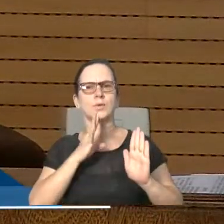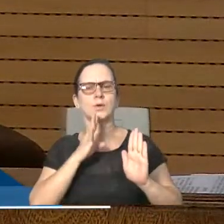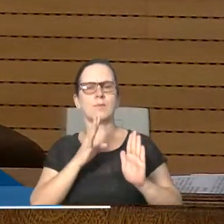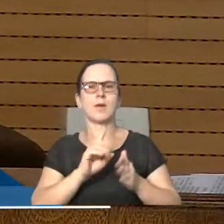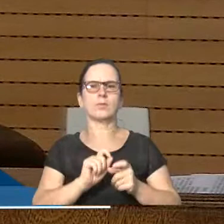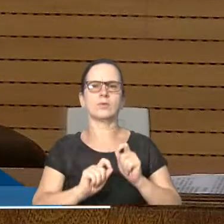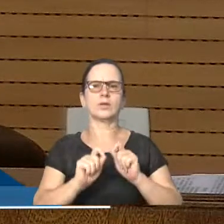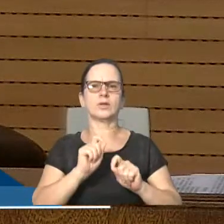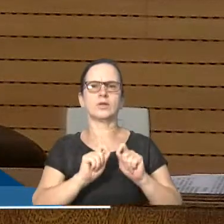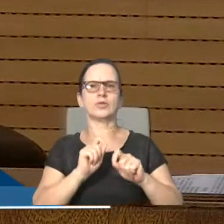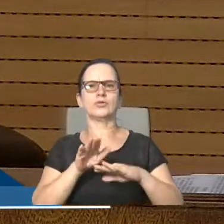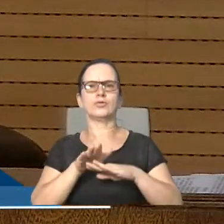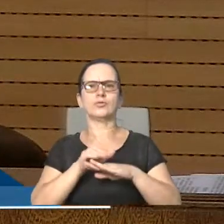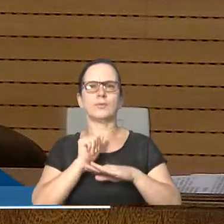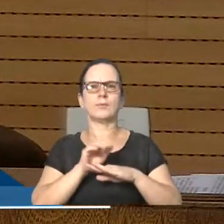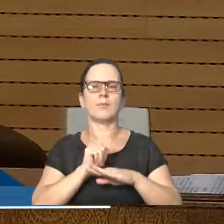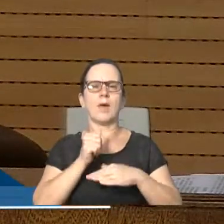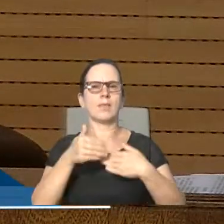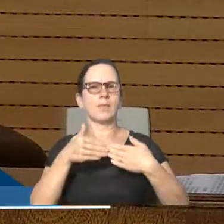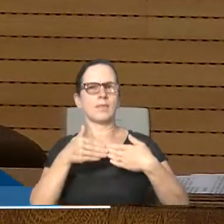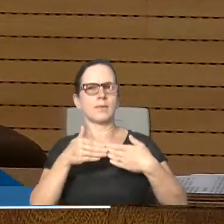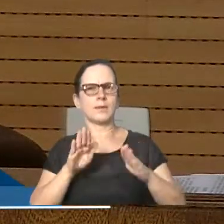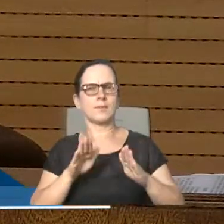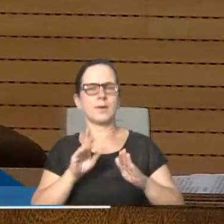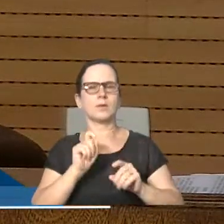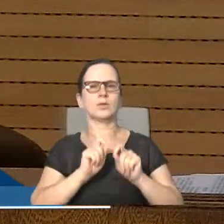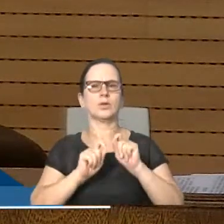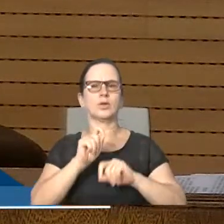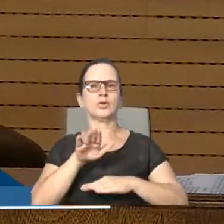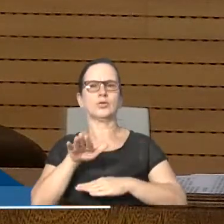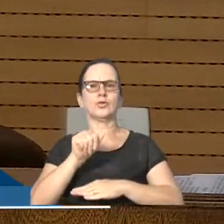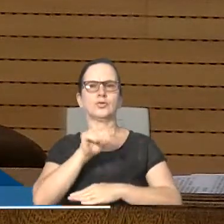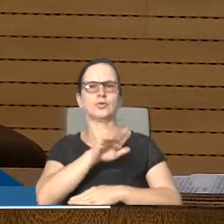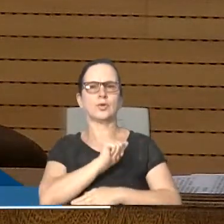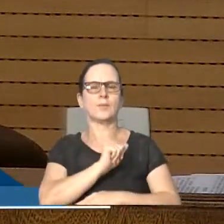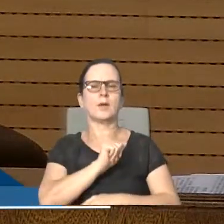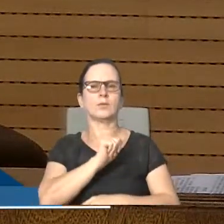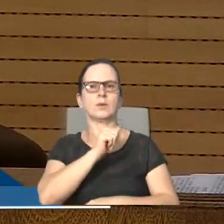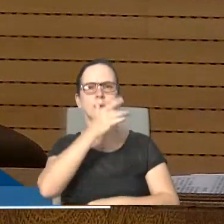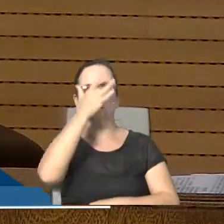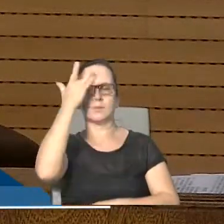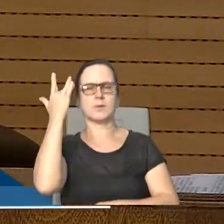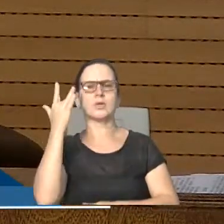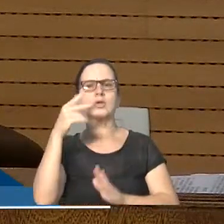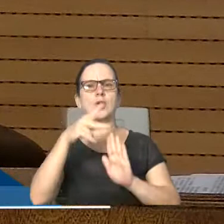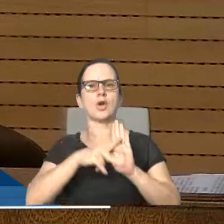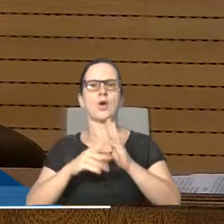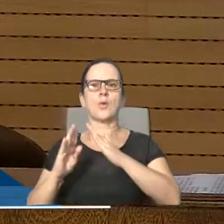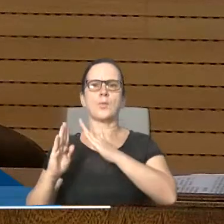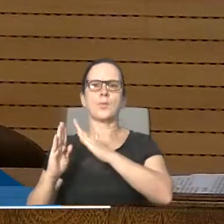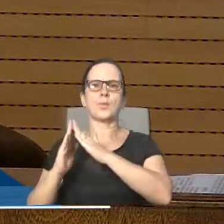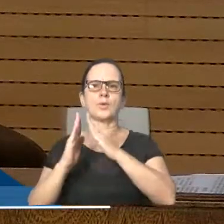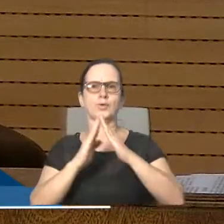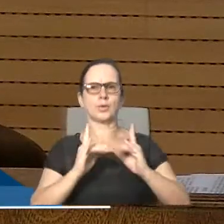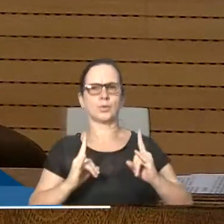casos de chamadas, demandas abertas, onde há o chamamento da população em geral para projetos habitacionais e poderia, com certeza,